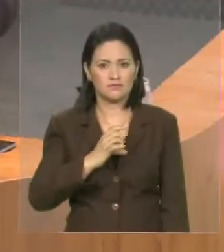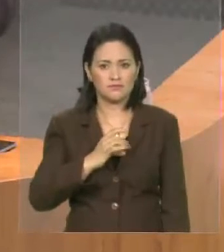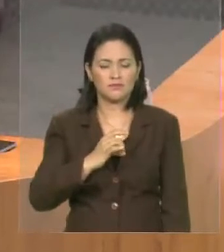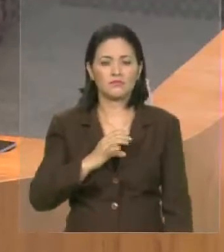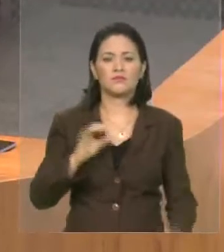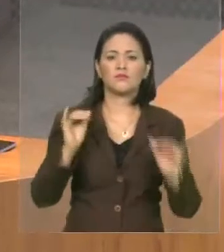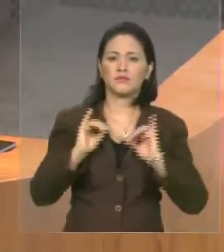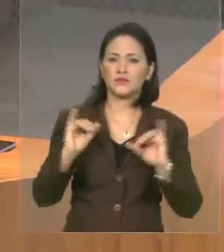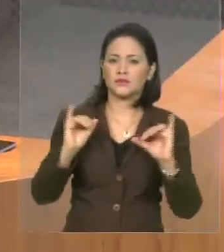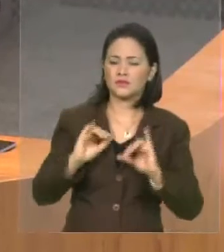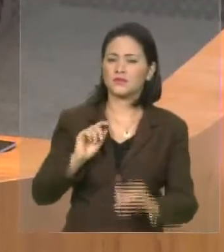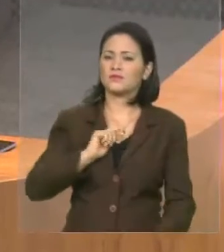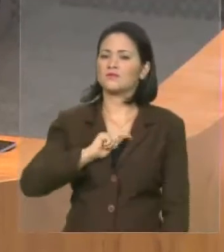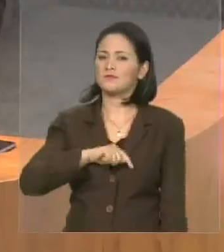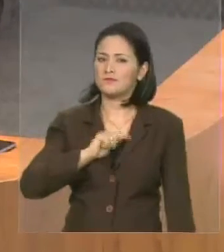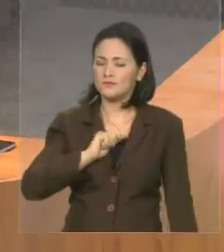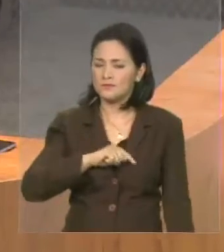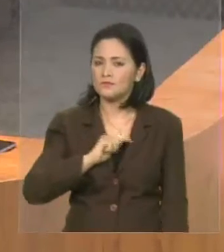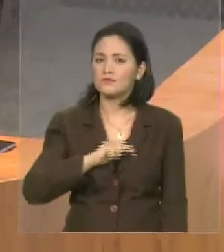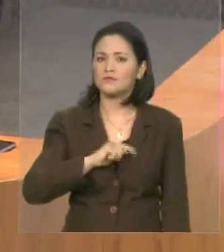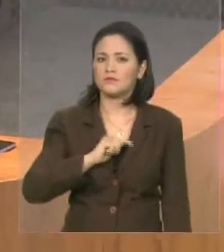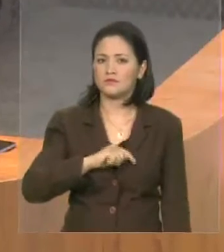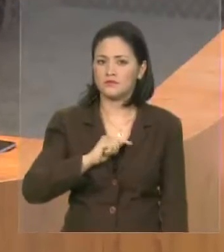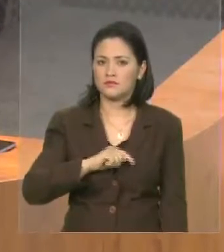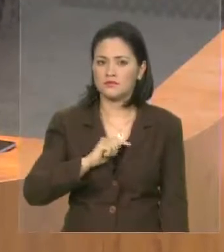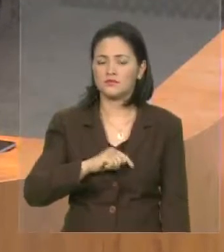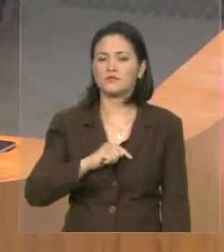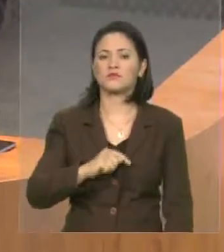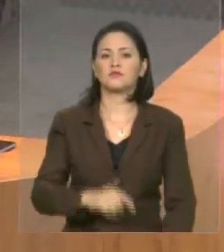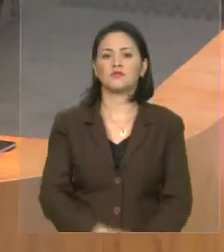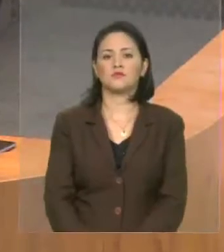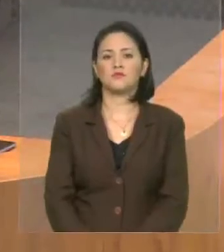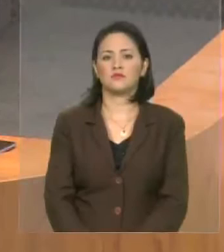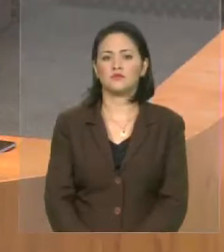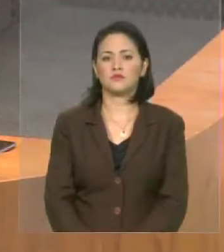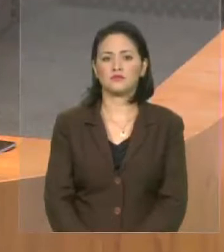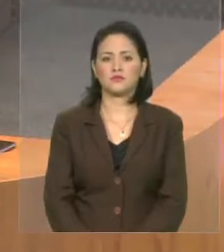propagandas enganosas, os leões estão cometendo